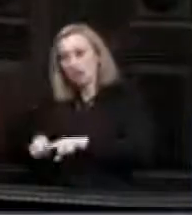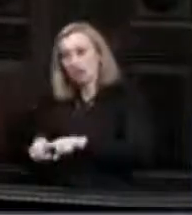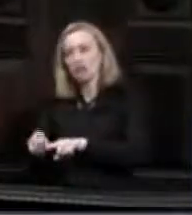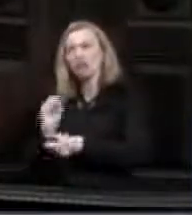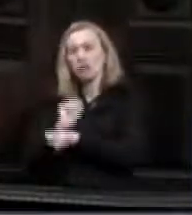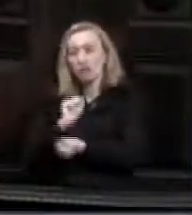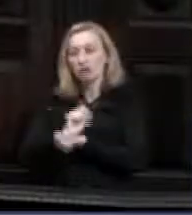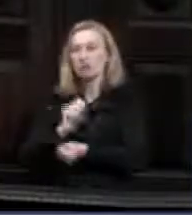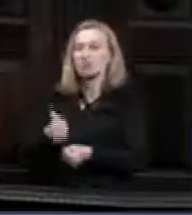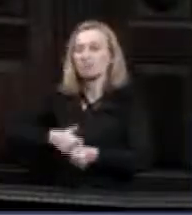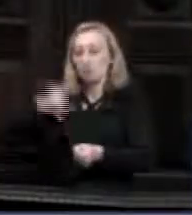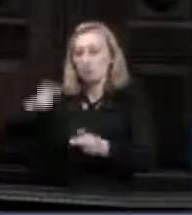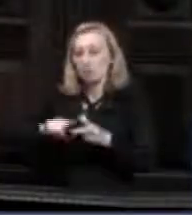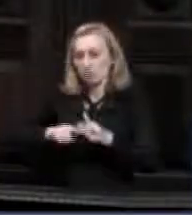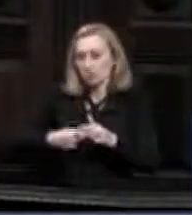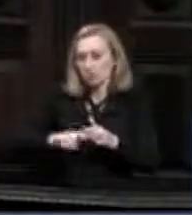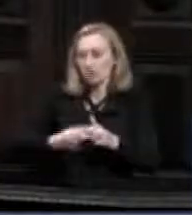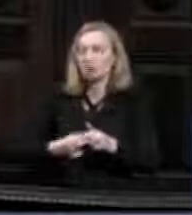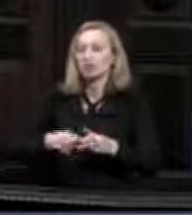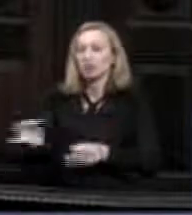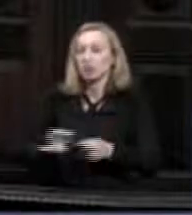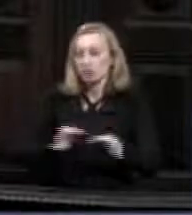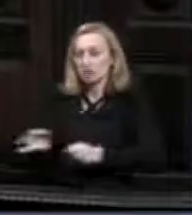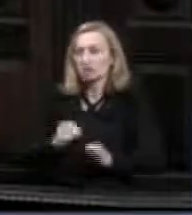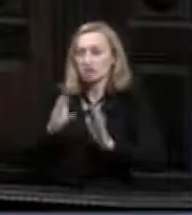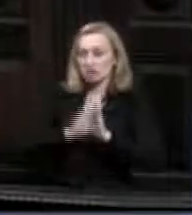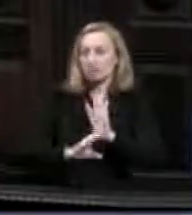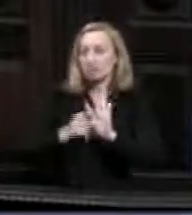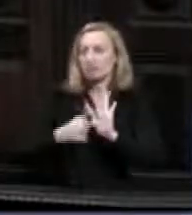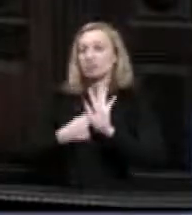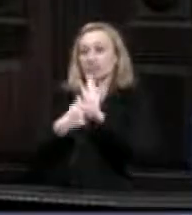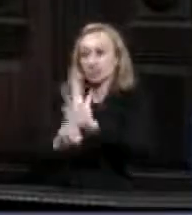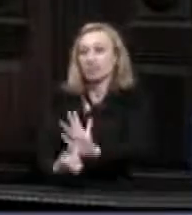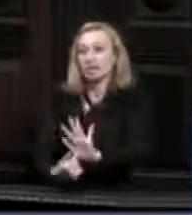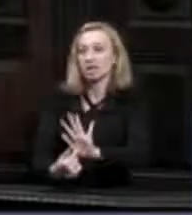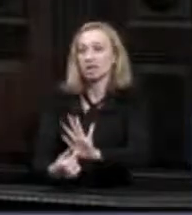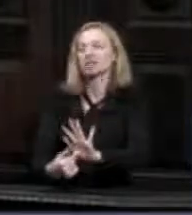projeto com as emendas que serão apresentadas e apreciadas por esse plenário. Obrigado, senhor presidente.